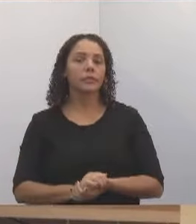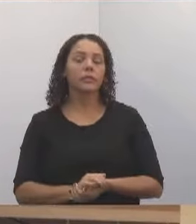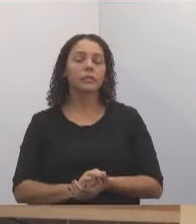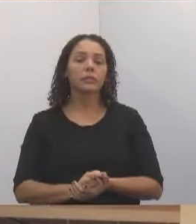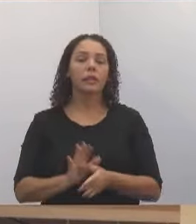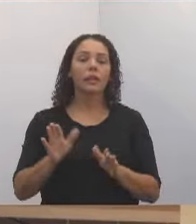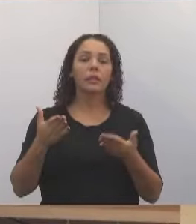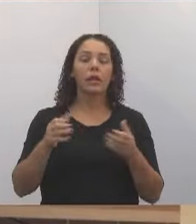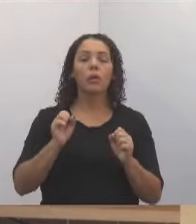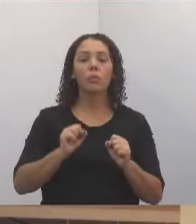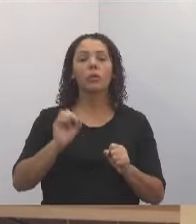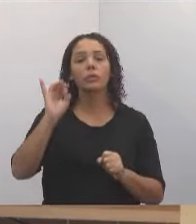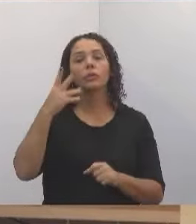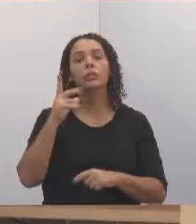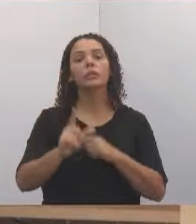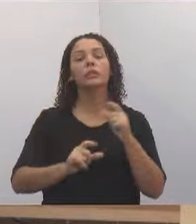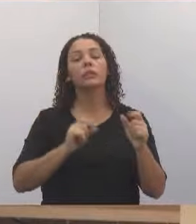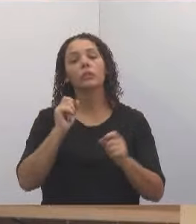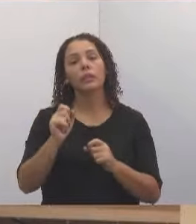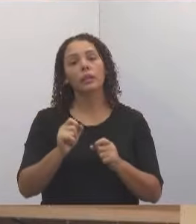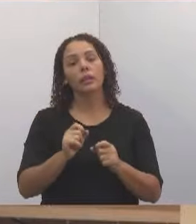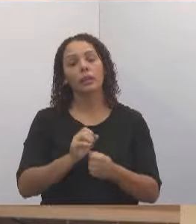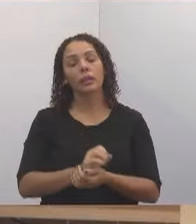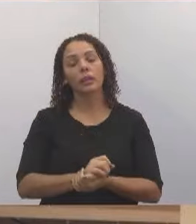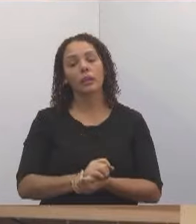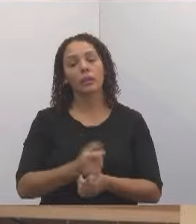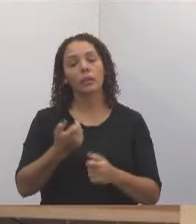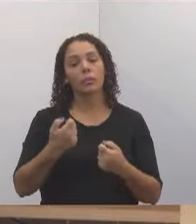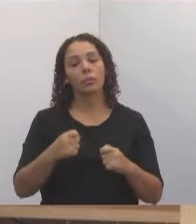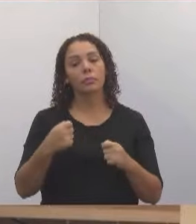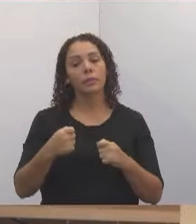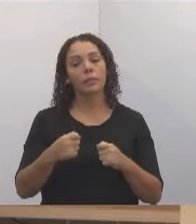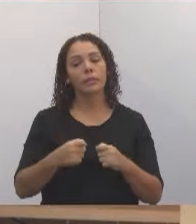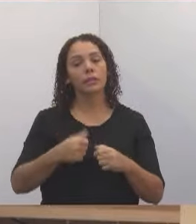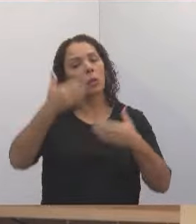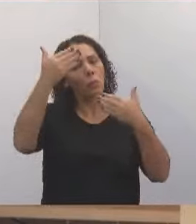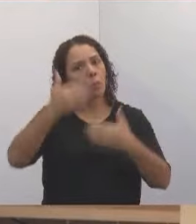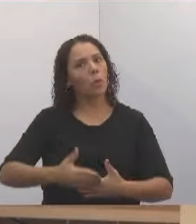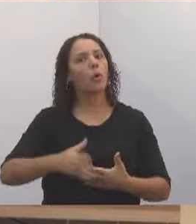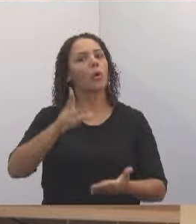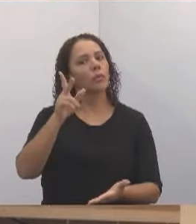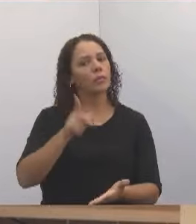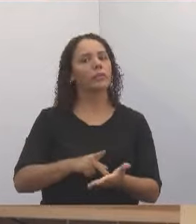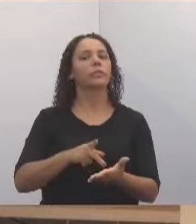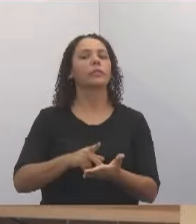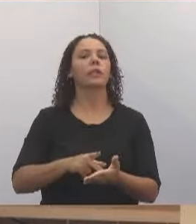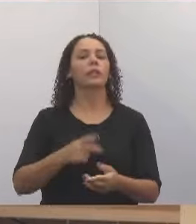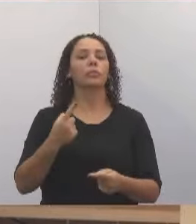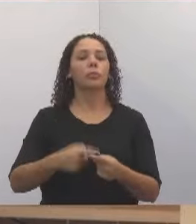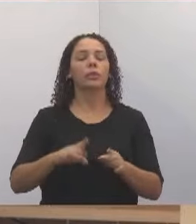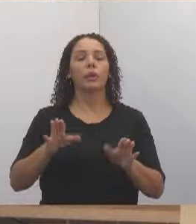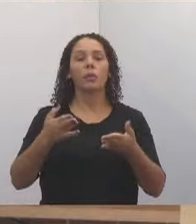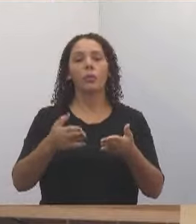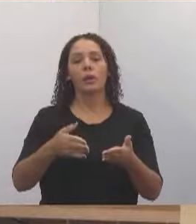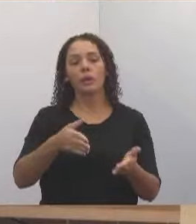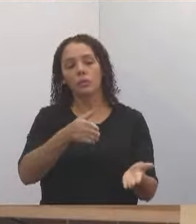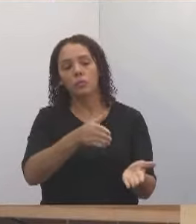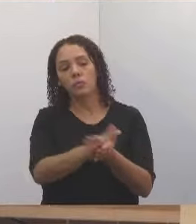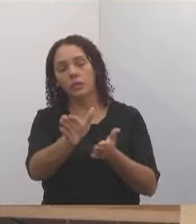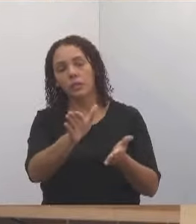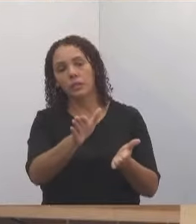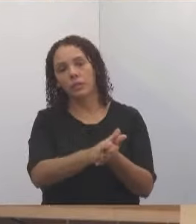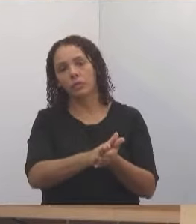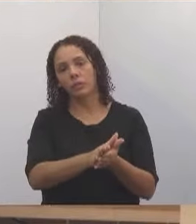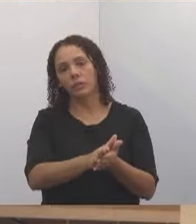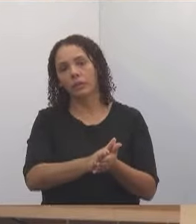o que pode acontecer? Isso tem que ser muito bem provado, Fravinho. Porque quando você manda alguém embora, você